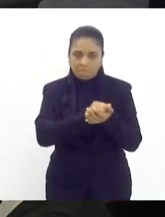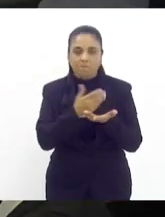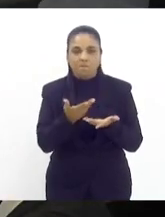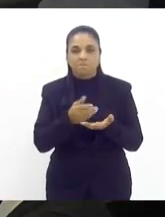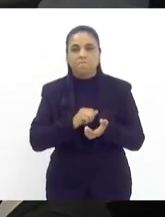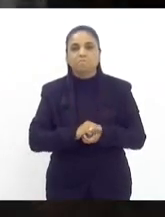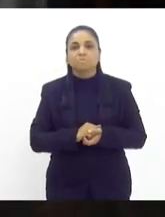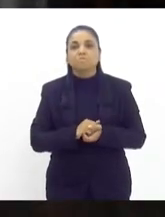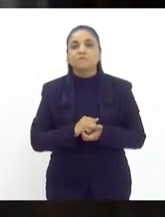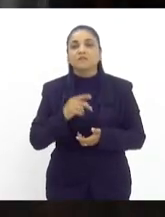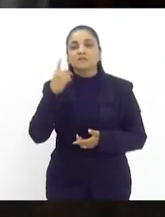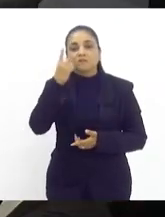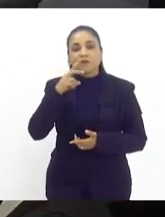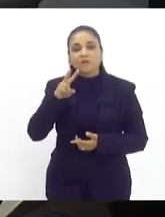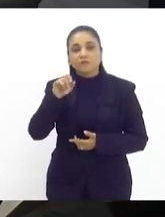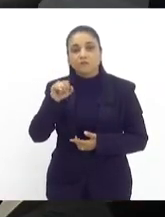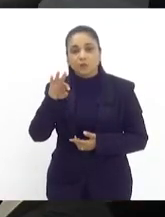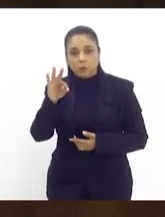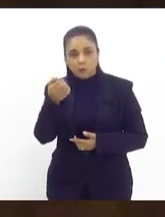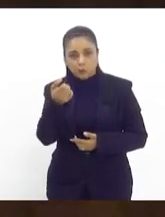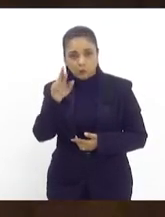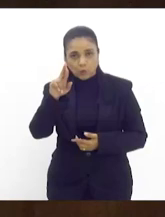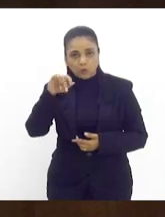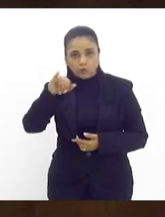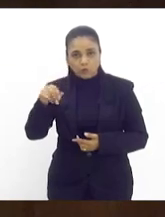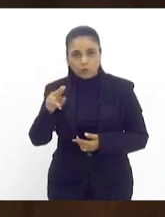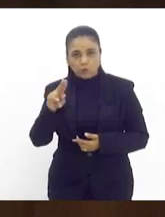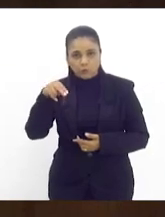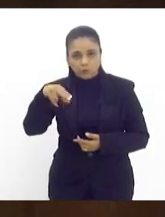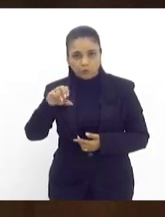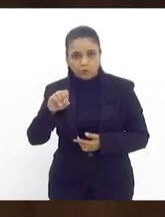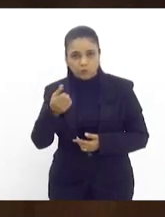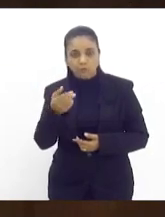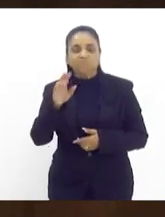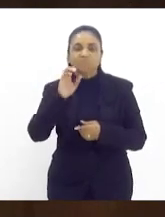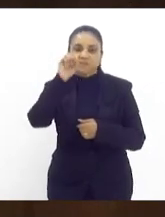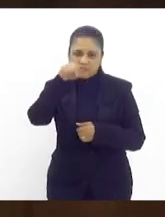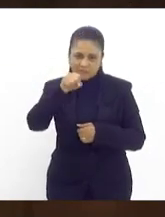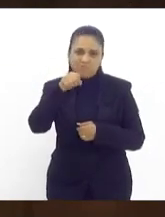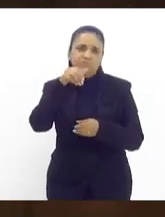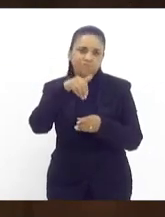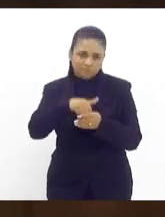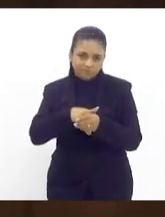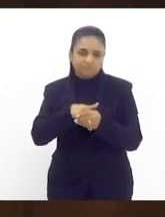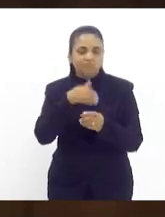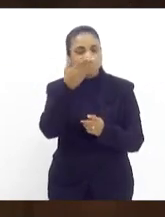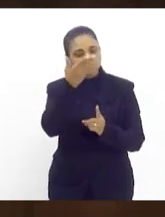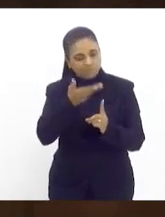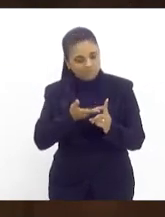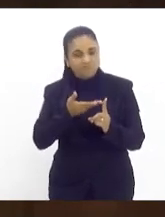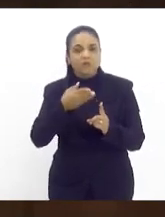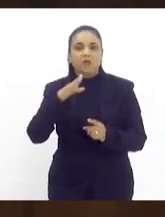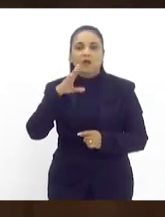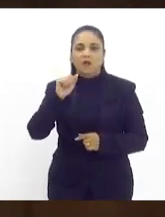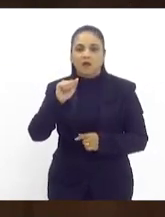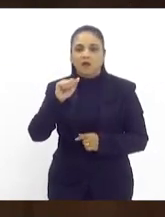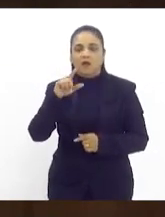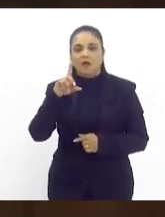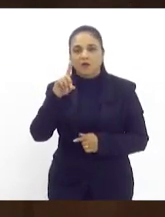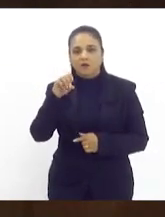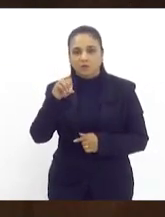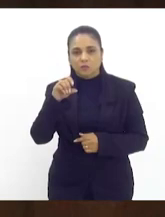Deputado Vitor Júnior. Presidente, secretária, consignar o voto sim no candidato Adolfo Conde e